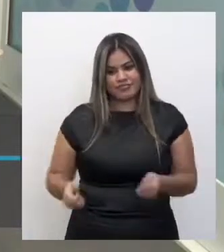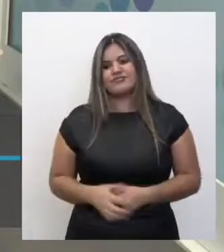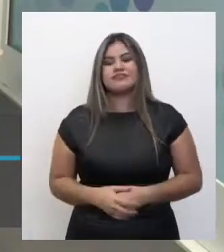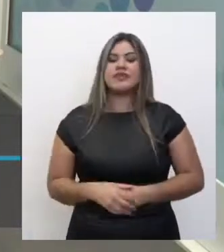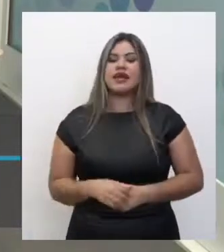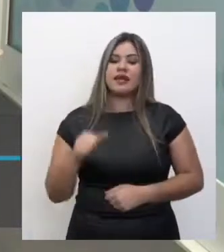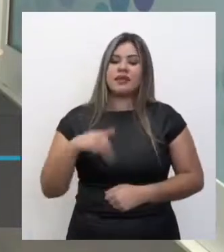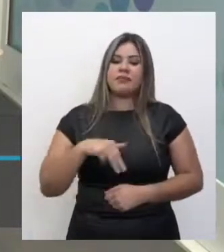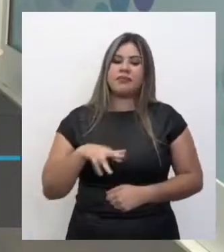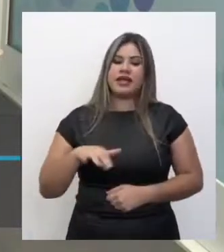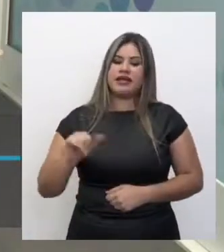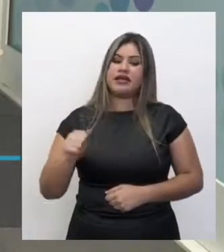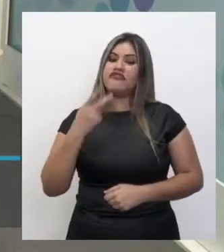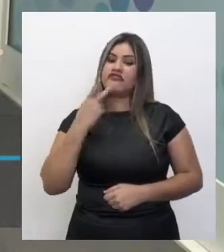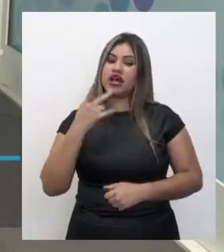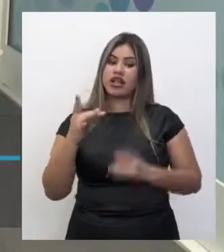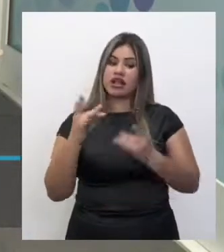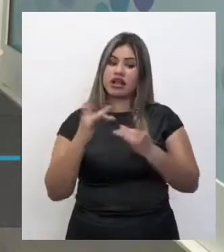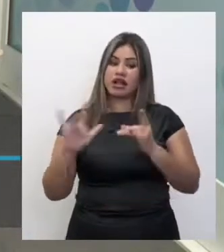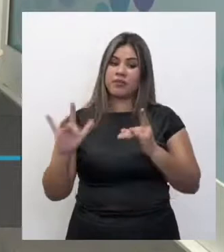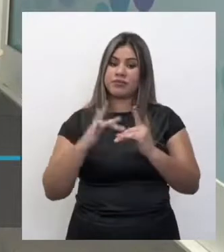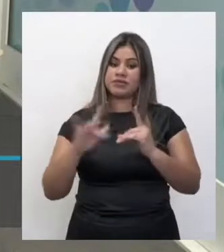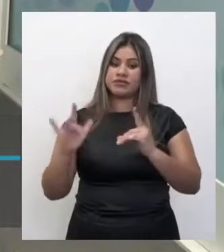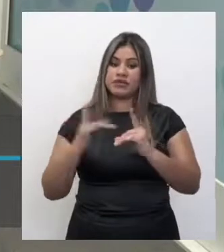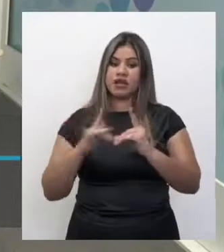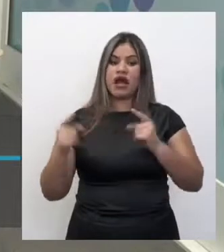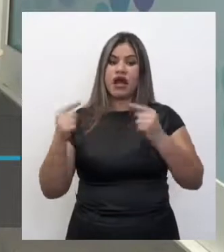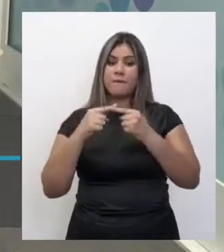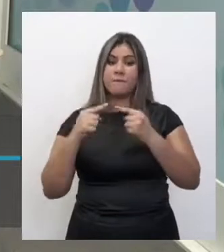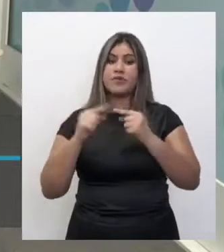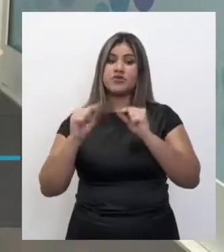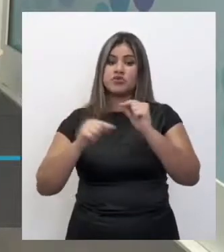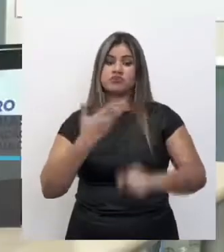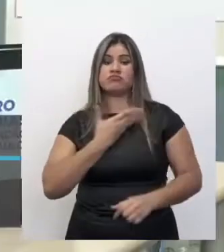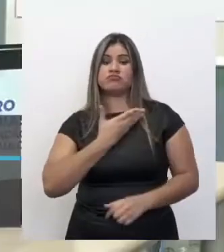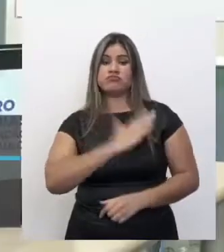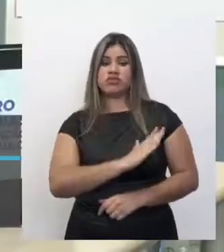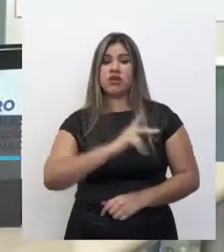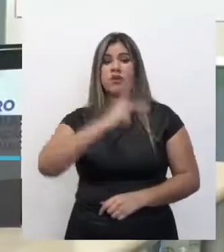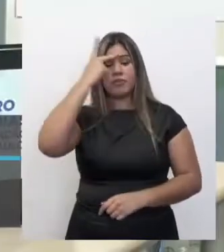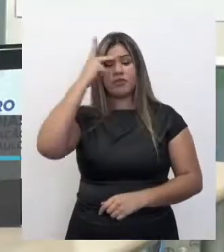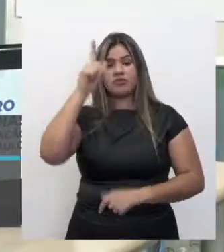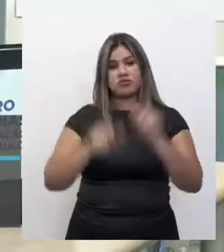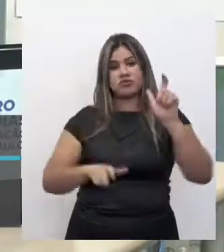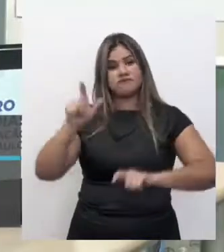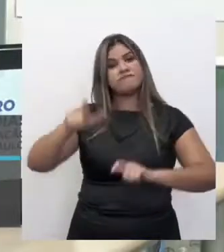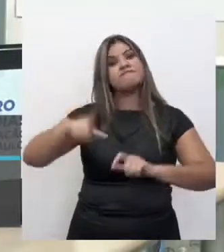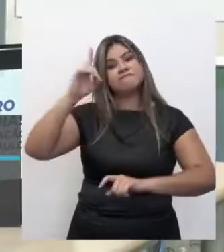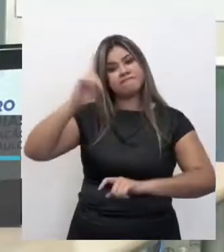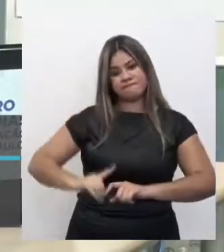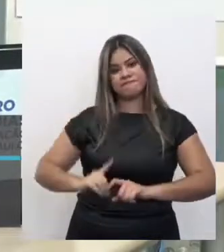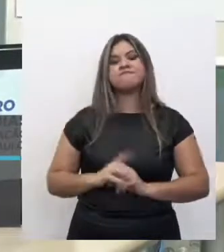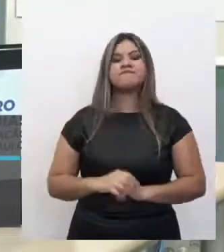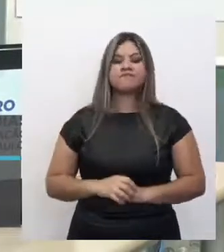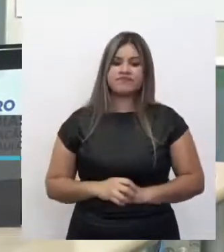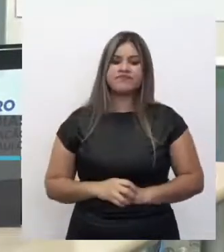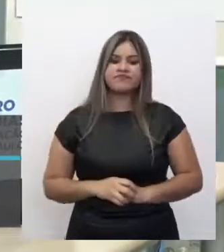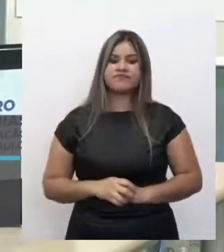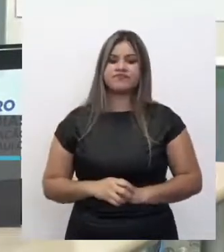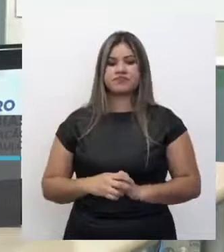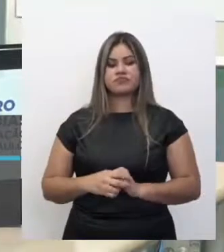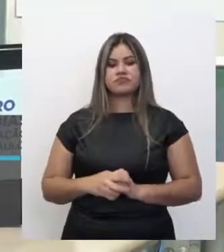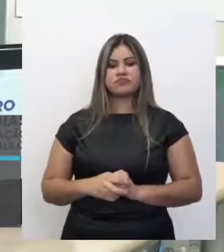pra gente aqui, capacitismo é o preconceito que se tem com pessoas deficientes, pessoas que apresentam